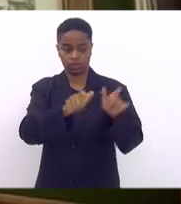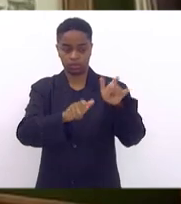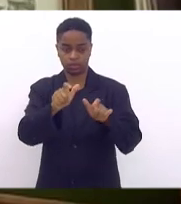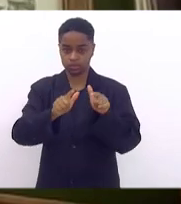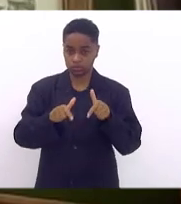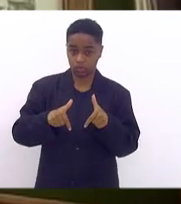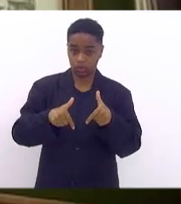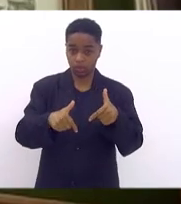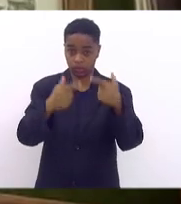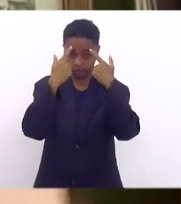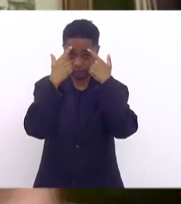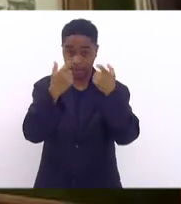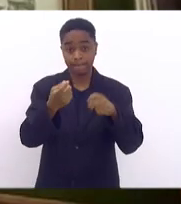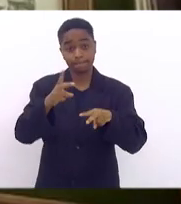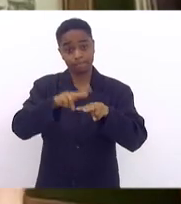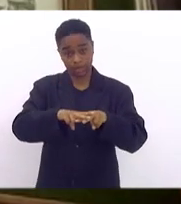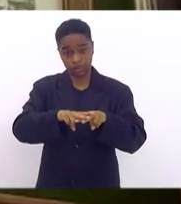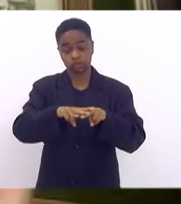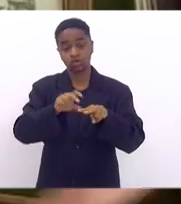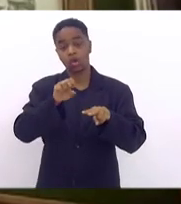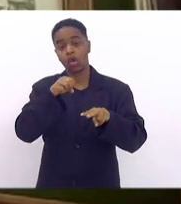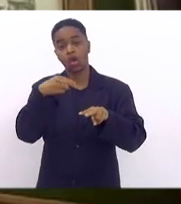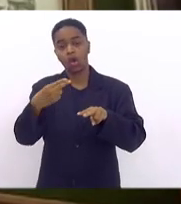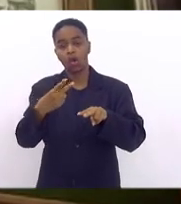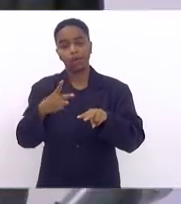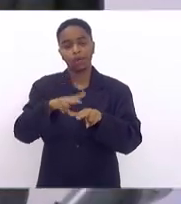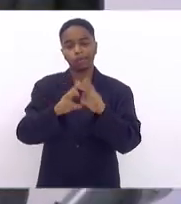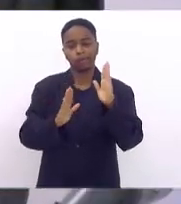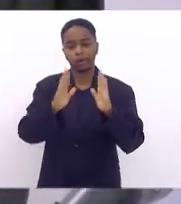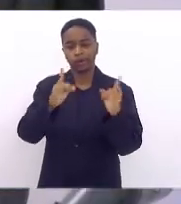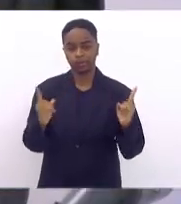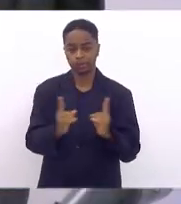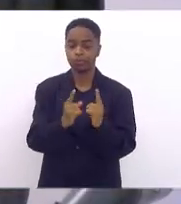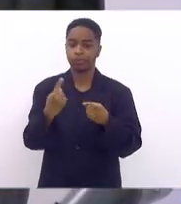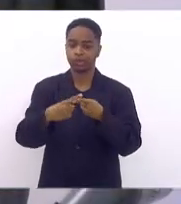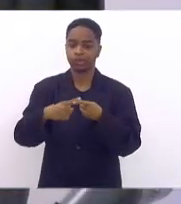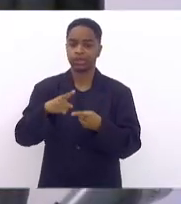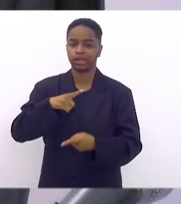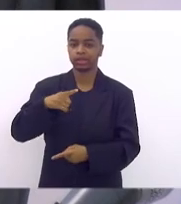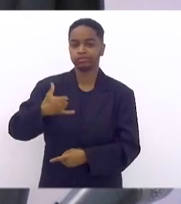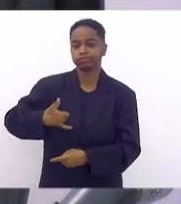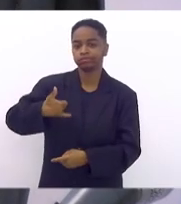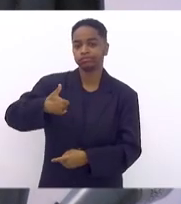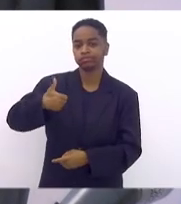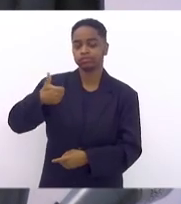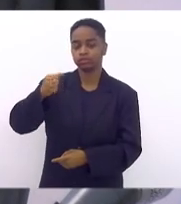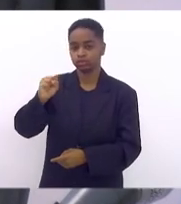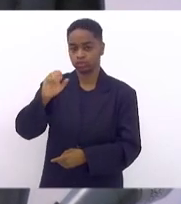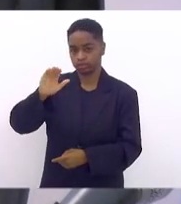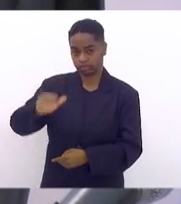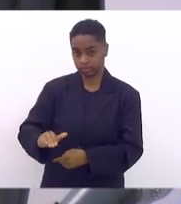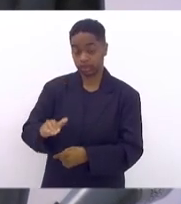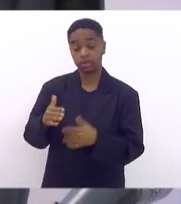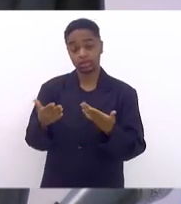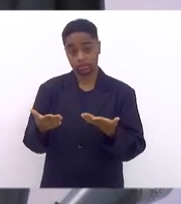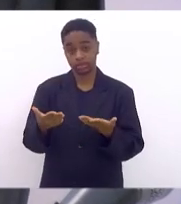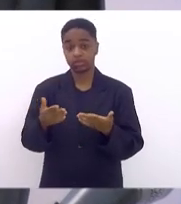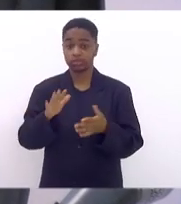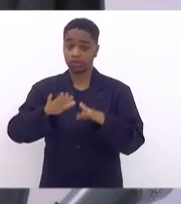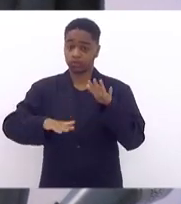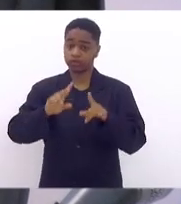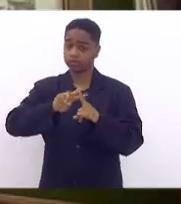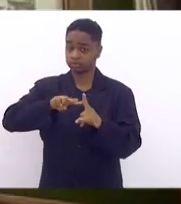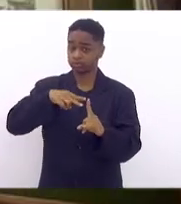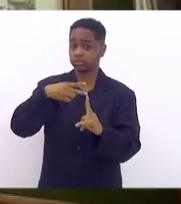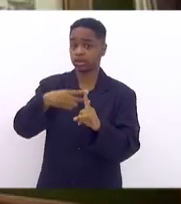ou apreendidos, porque temos muitos menores de 18 anos. Então, assim, o número é muito alto. Esse número deve dobrar,